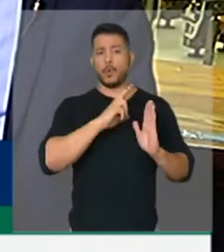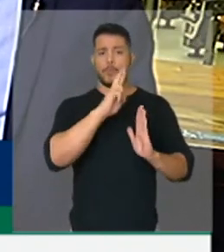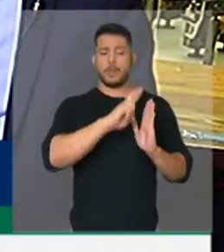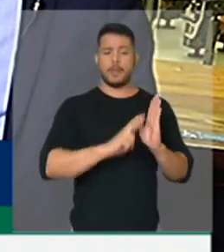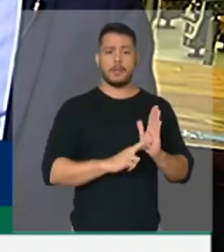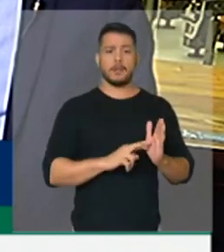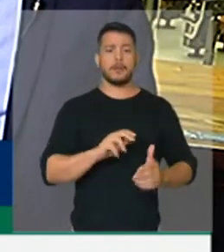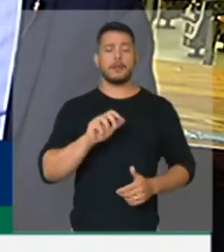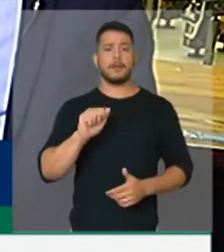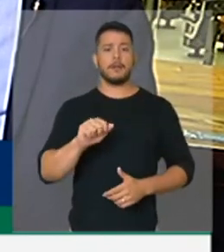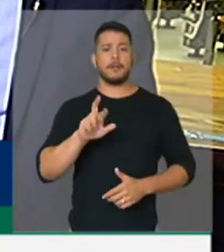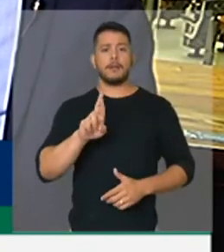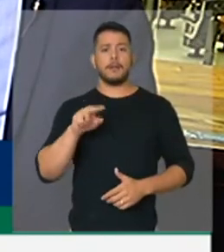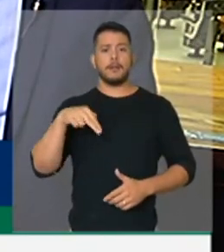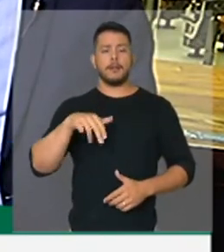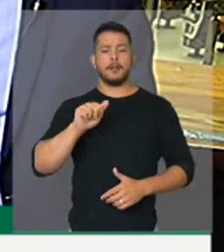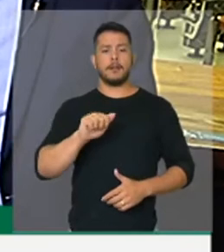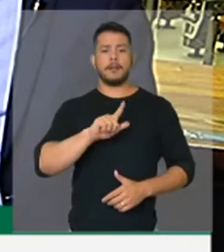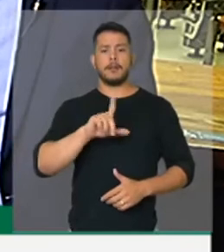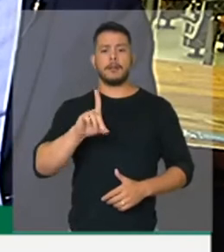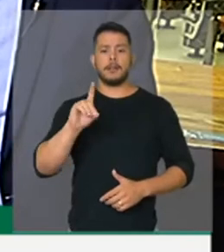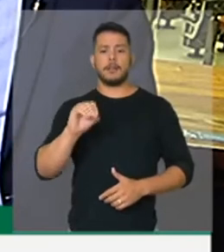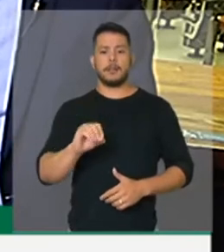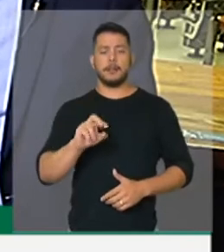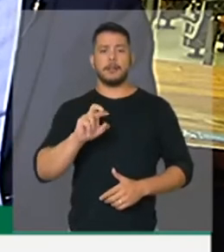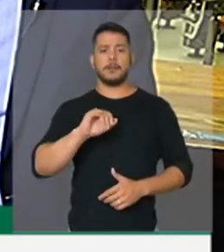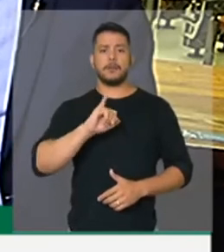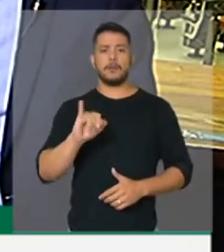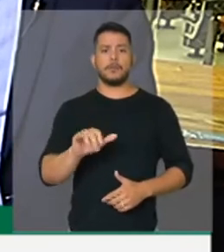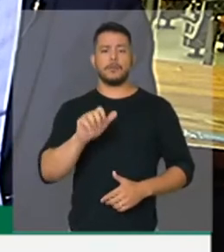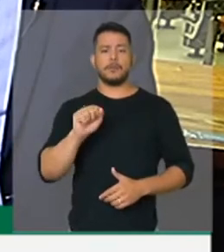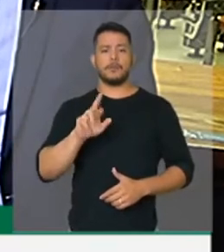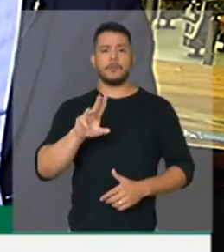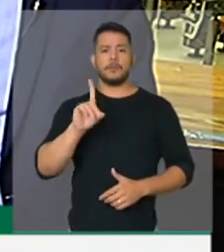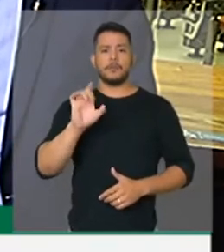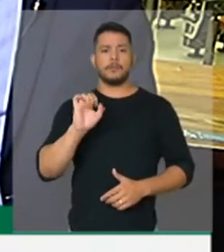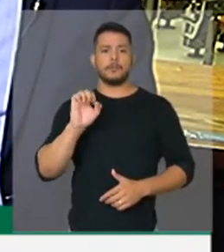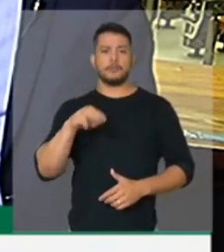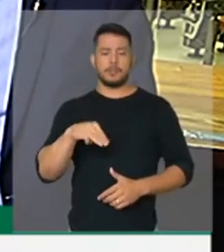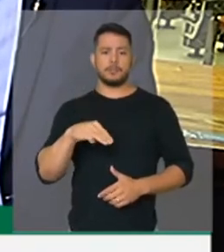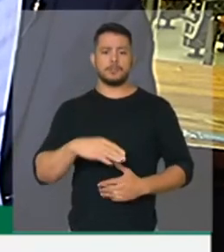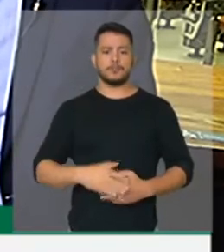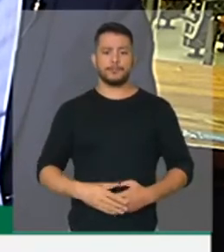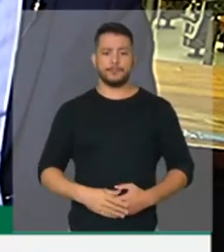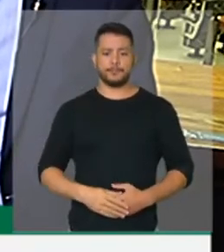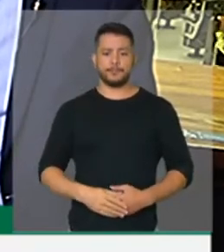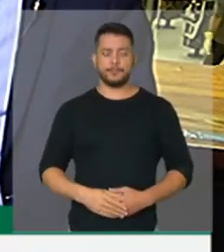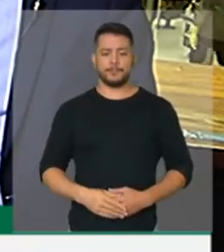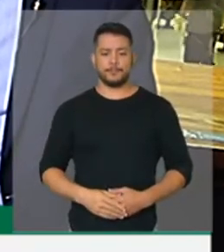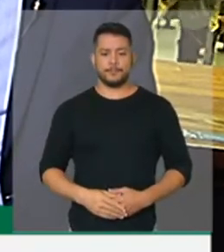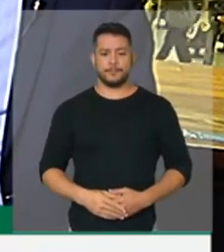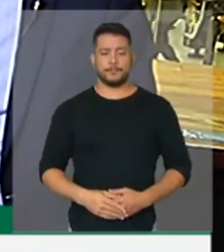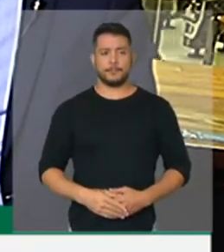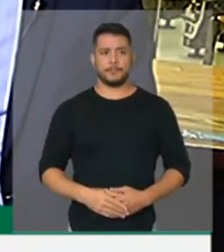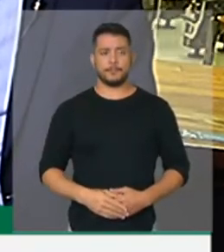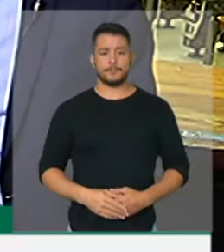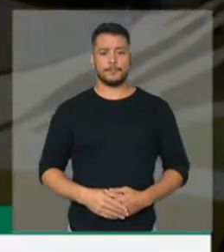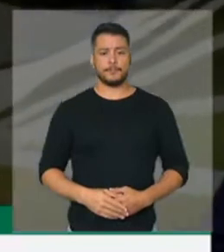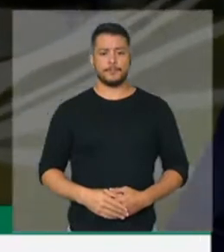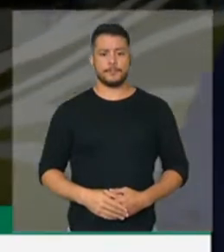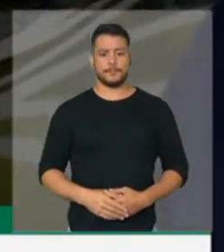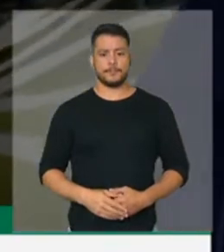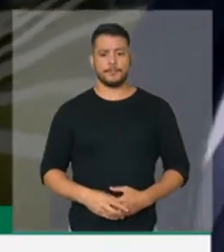Arnaldo Jardim, do Cidadania de São Paulo. Ele conversou agora há pouco com o nosso produtor Caio Darcanchi. Vamos ouvir.